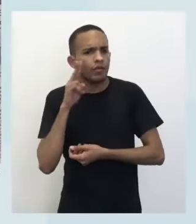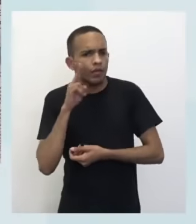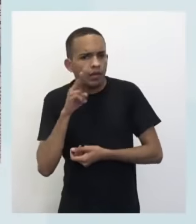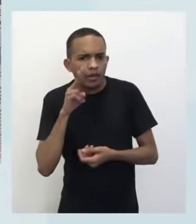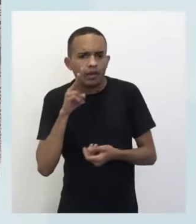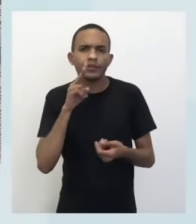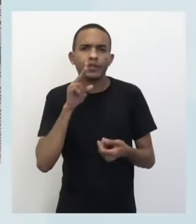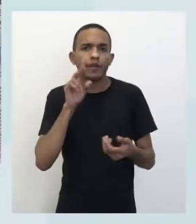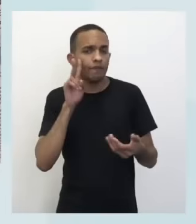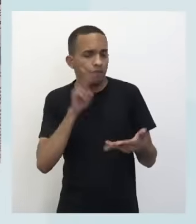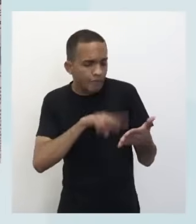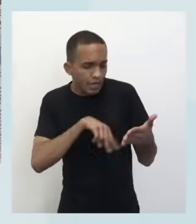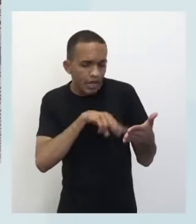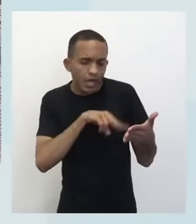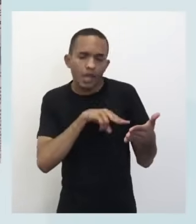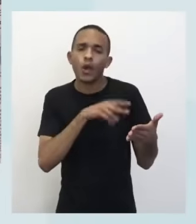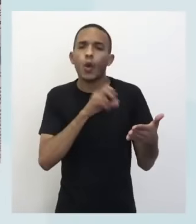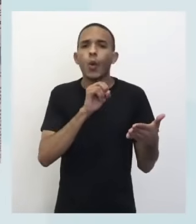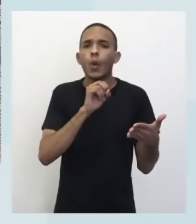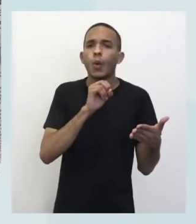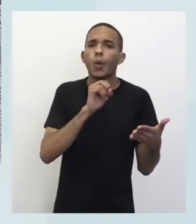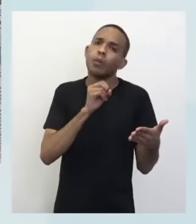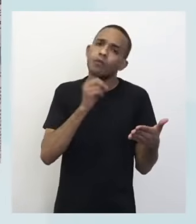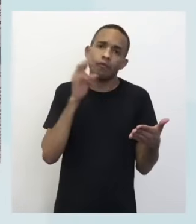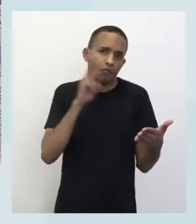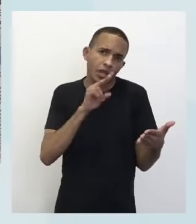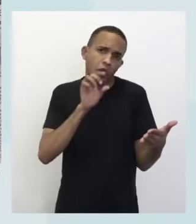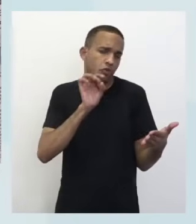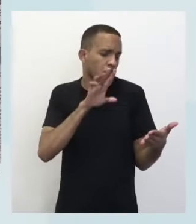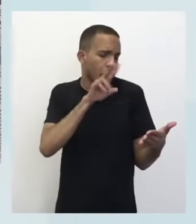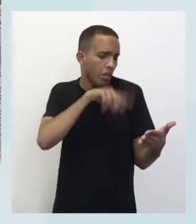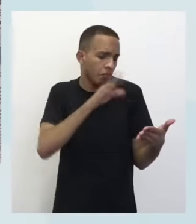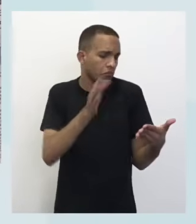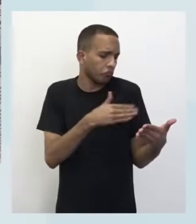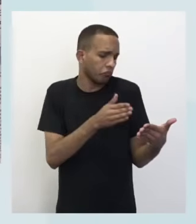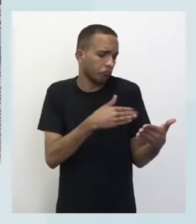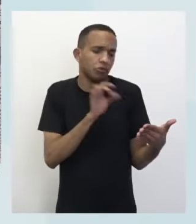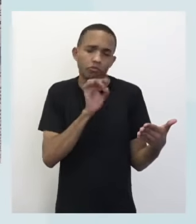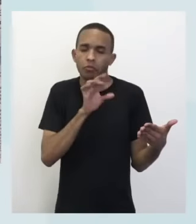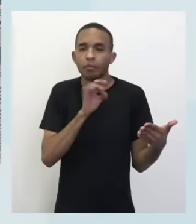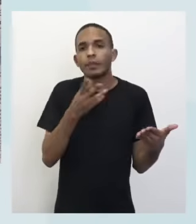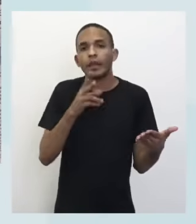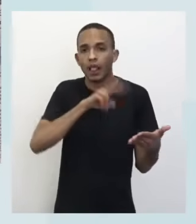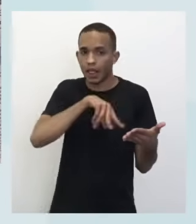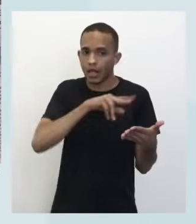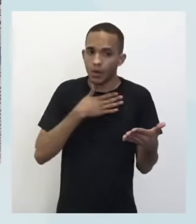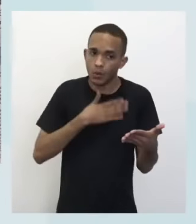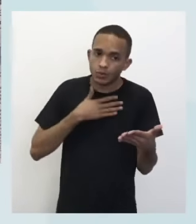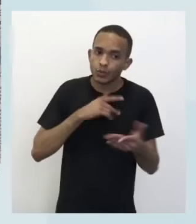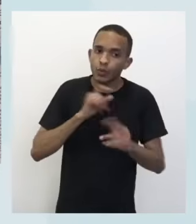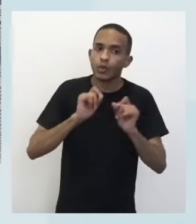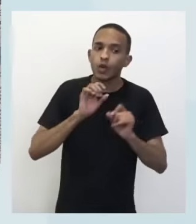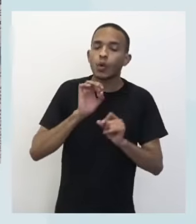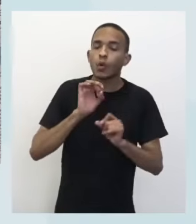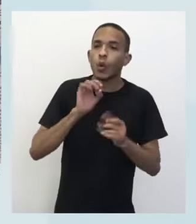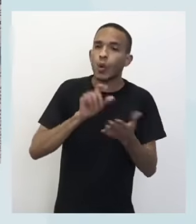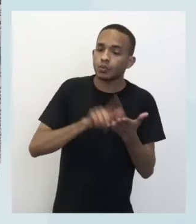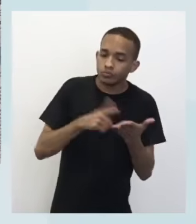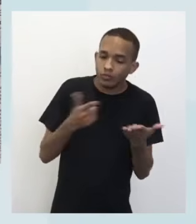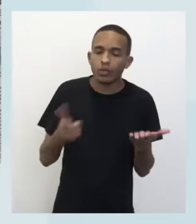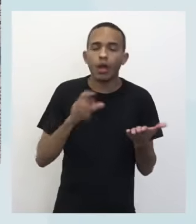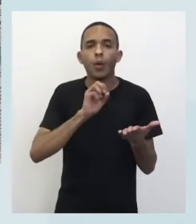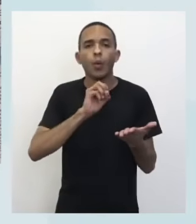coloquei ver ou ler? Porque tem gente que lê realmente, tem gente que só folheia, né? É. E vai atrás do que gosta. Ou ler jornal